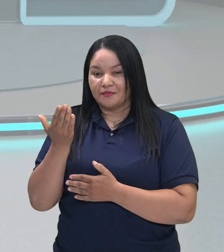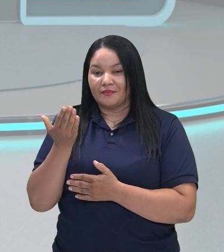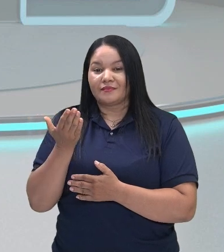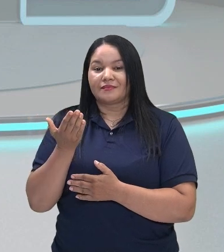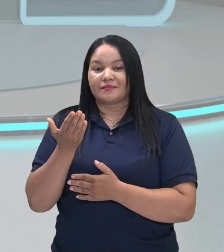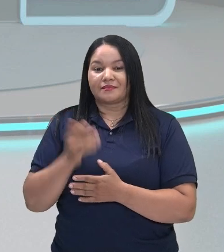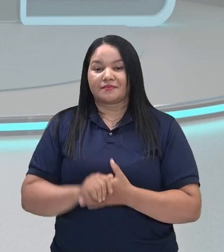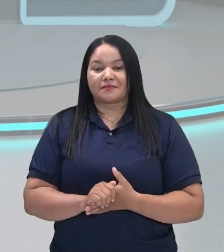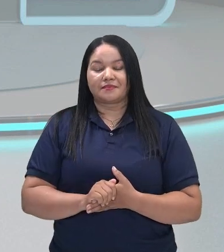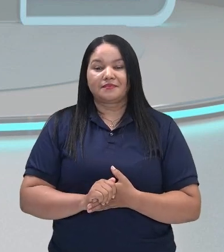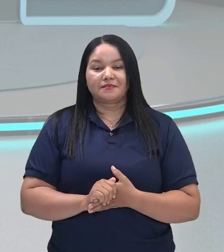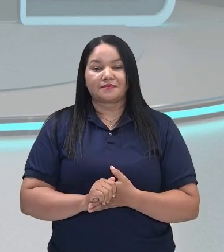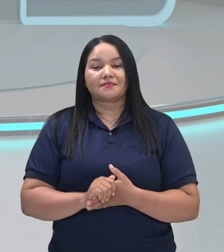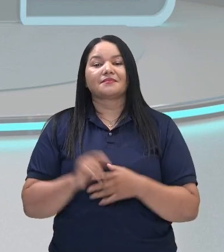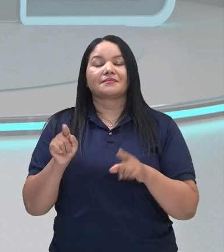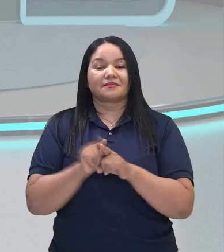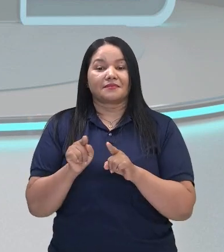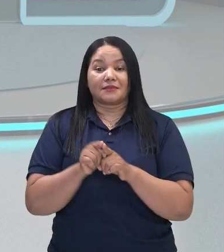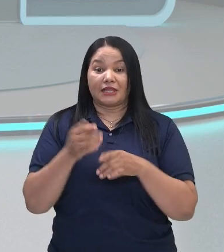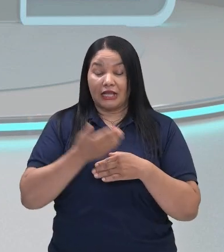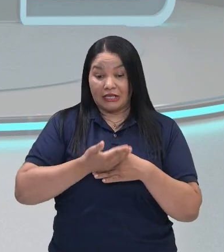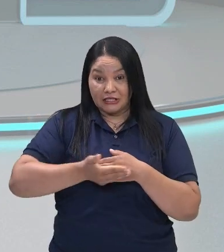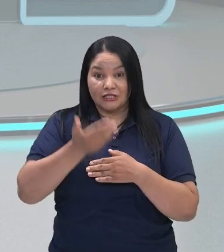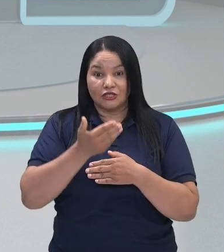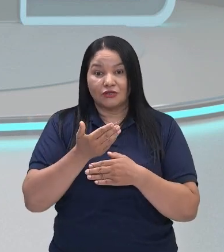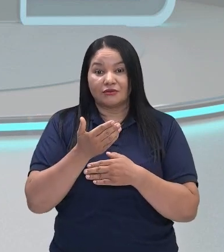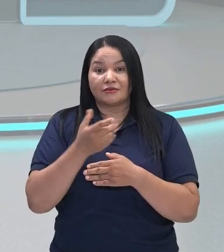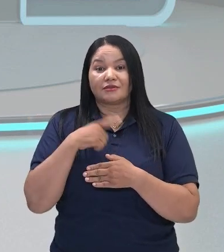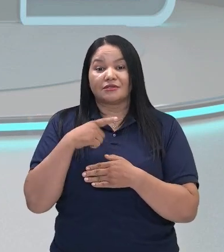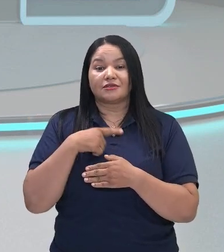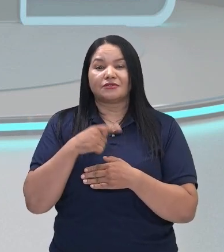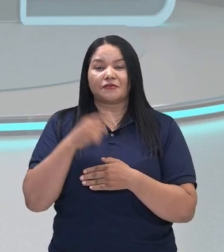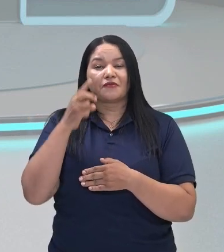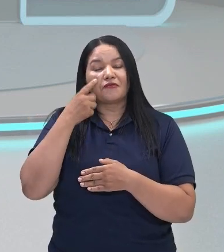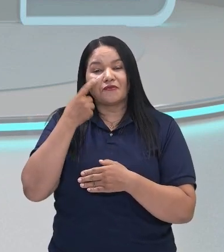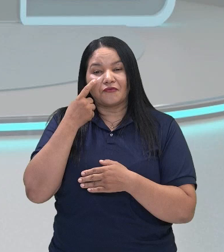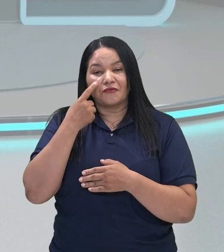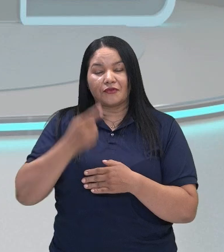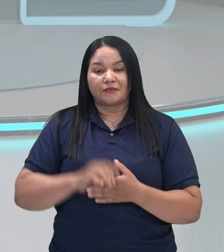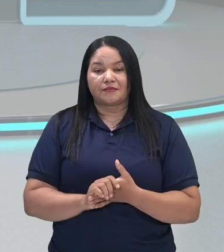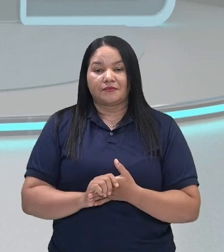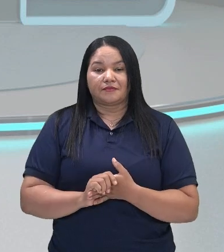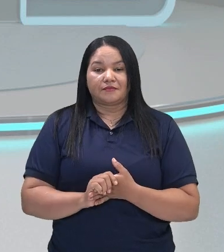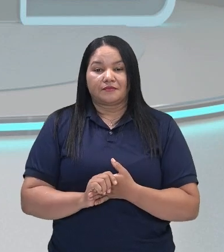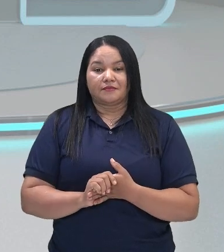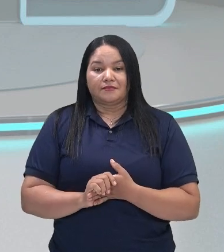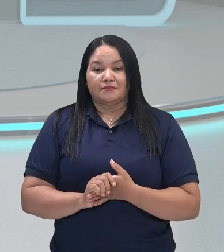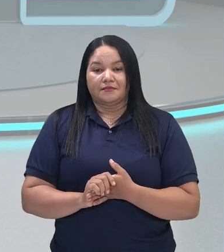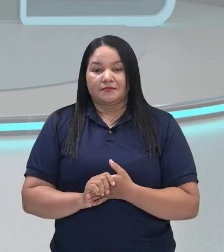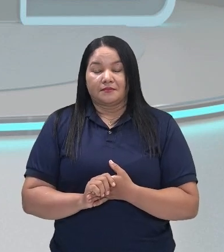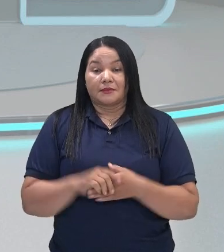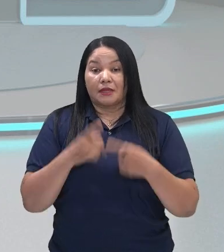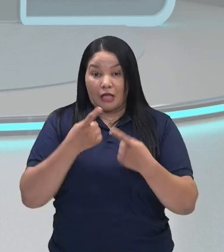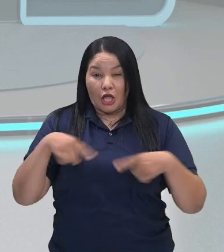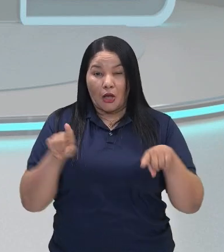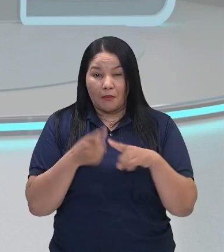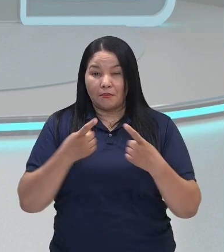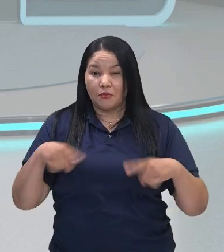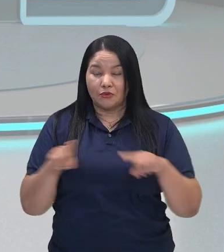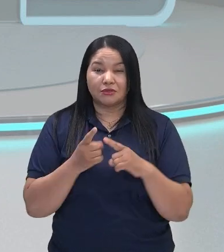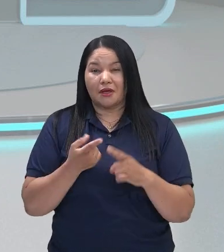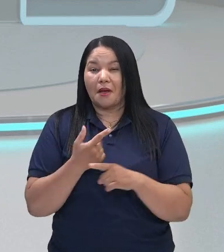perceber. E na sequência, ouve junto comigo como ocorre essa influência.